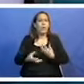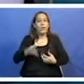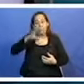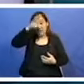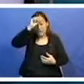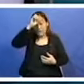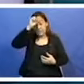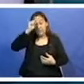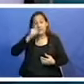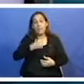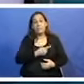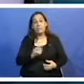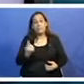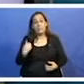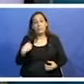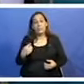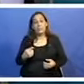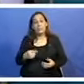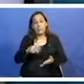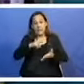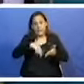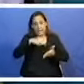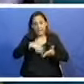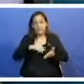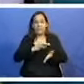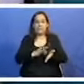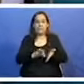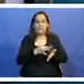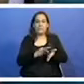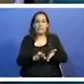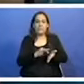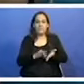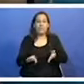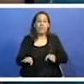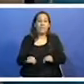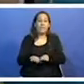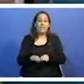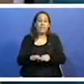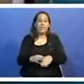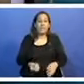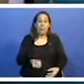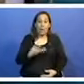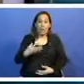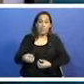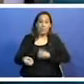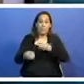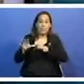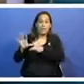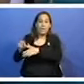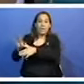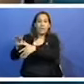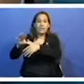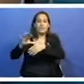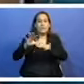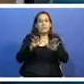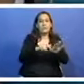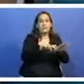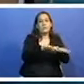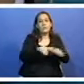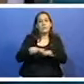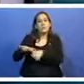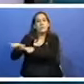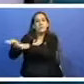a ler e escrever, certo? E também outro poema de Vinícius de Moraes que chama As